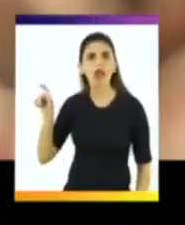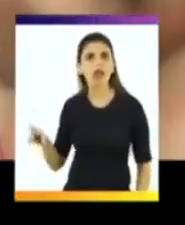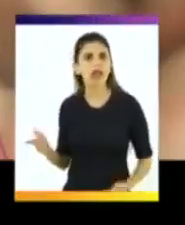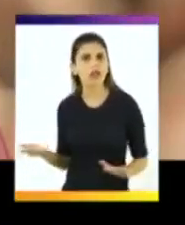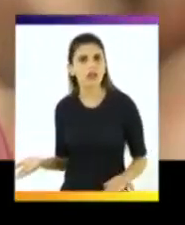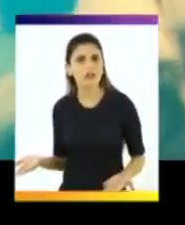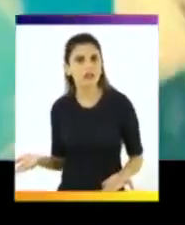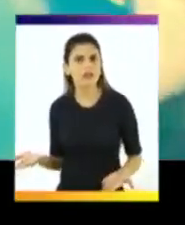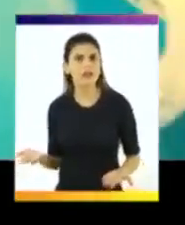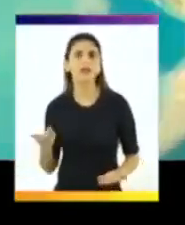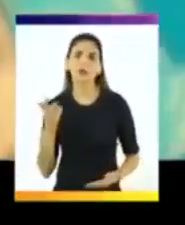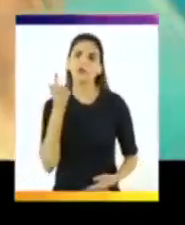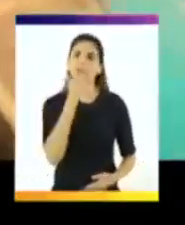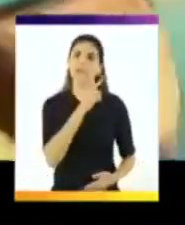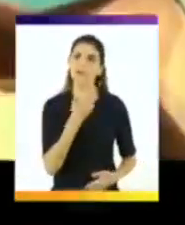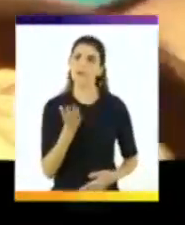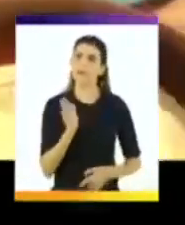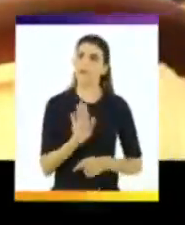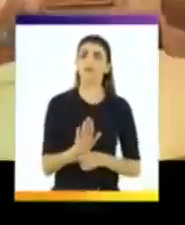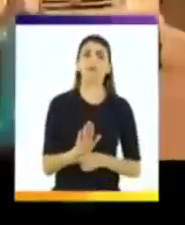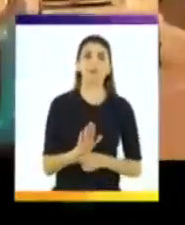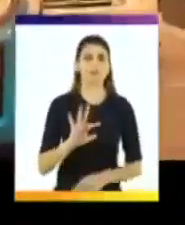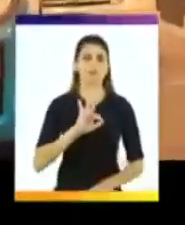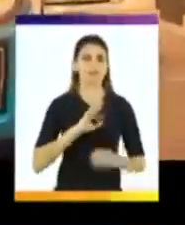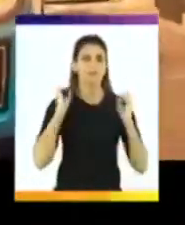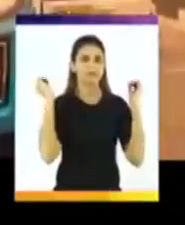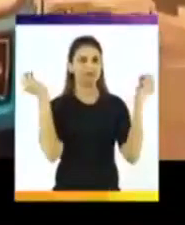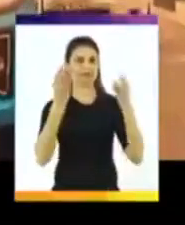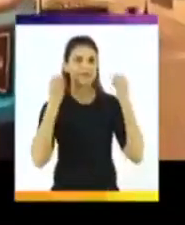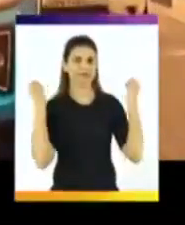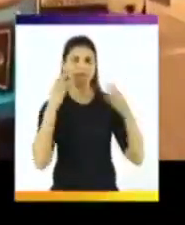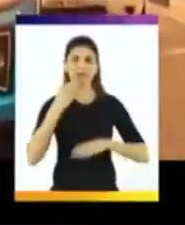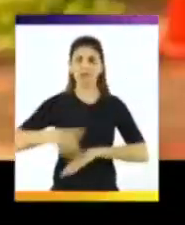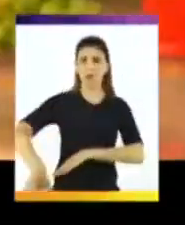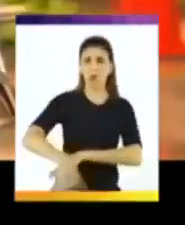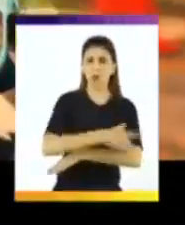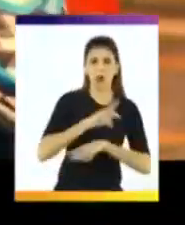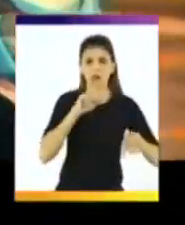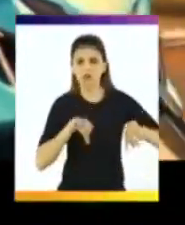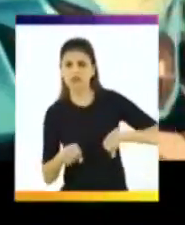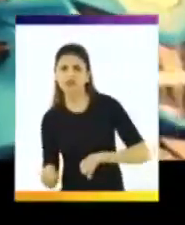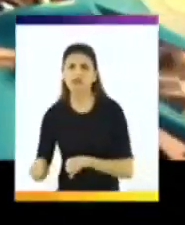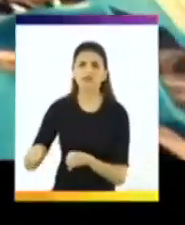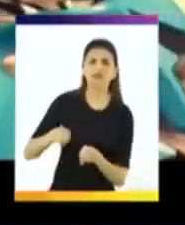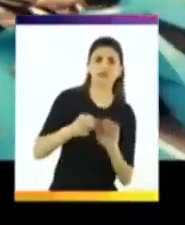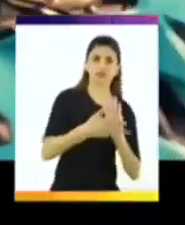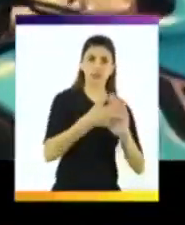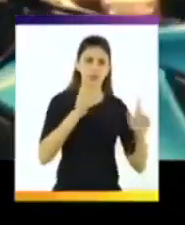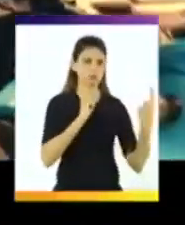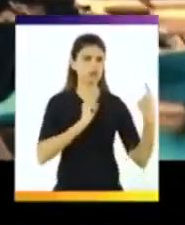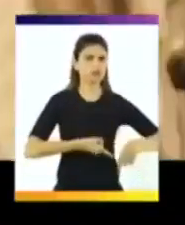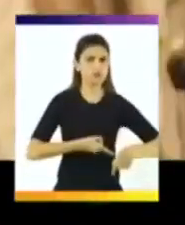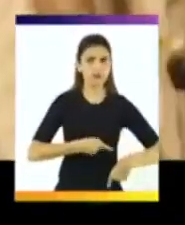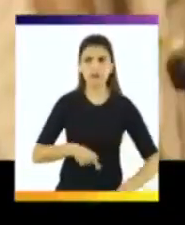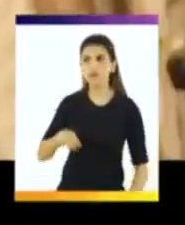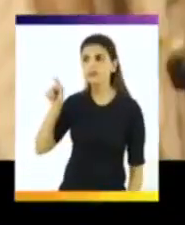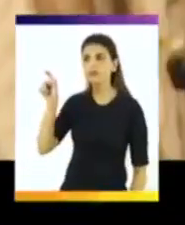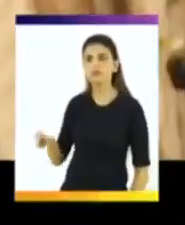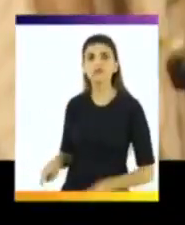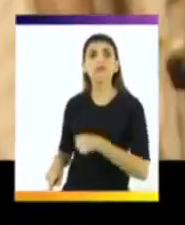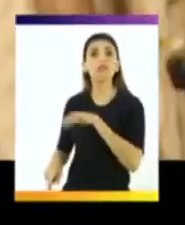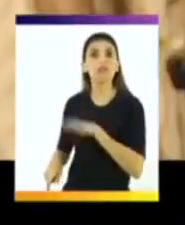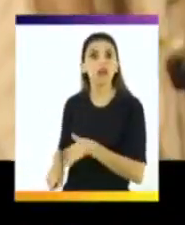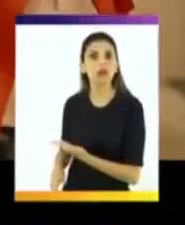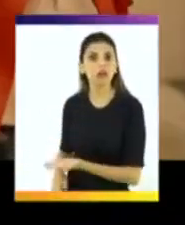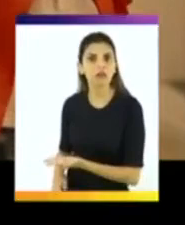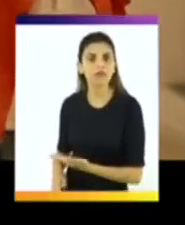essa essa vamos deixar a correr um pouquinho para gente voltar só quando ele tiver fala essa é a única parte que fala sobre a criminalidade né